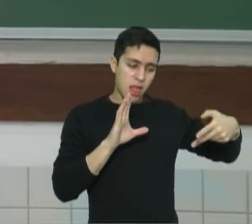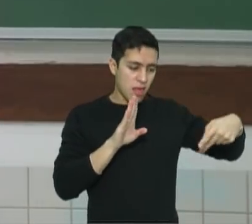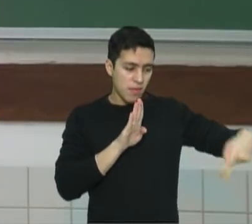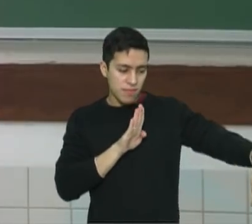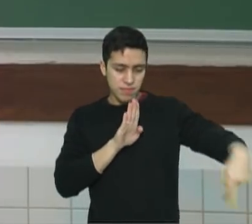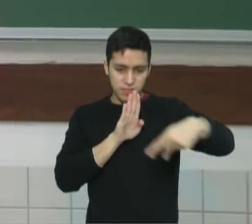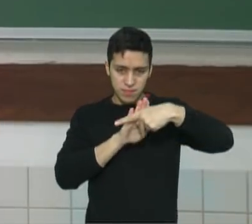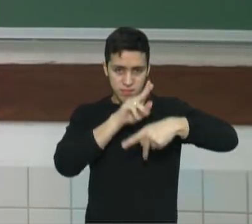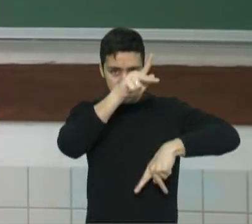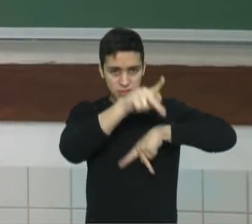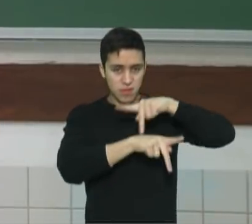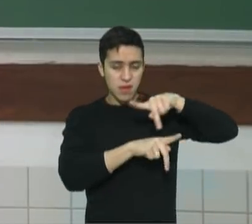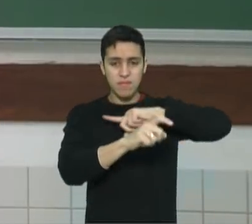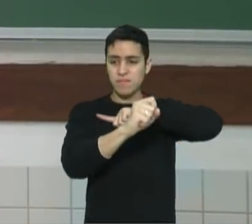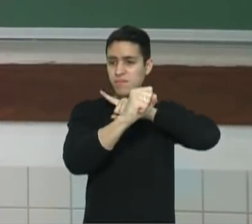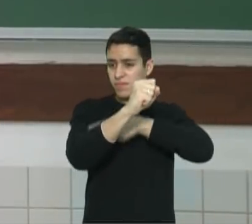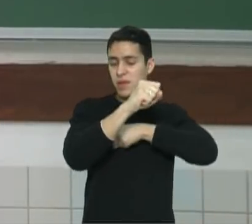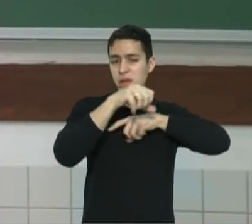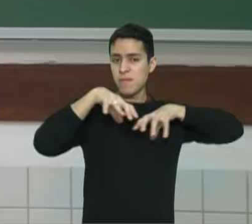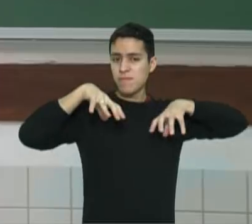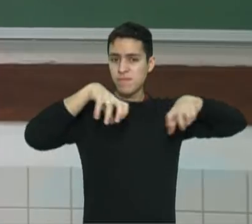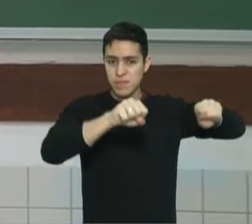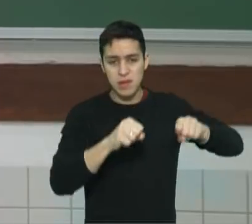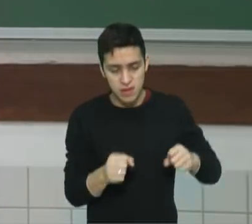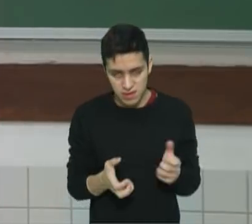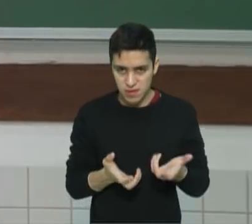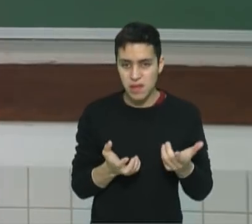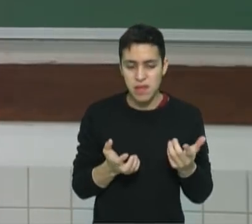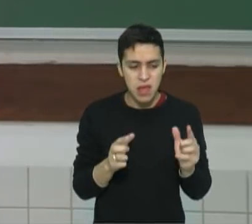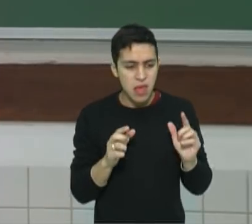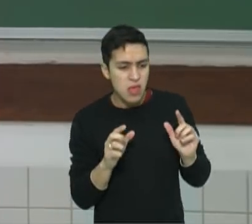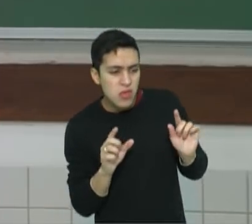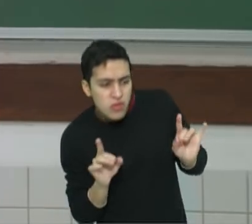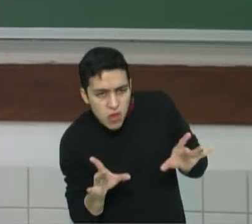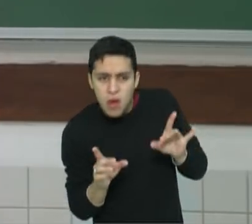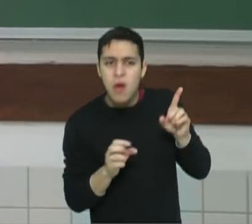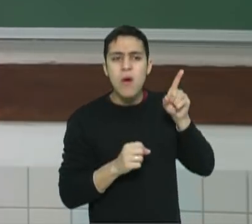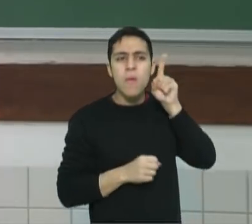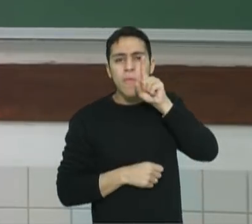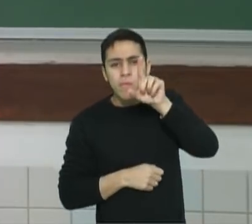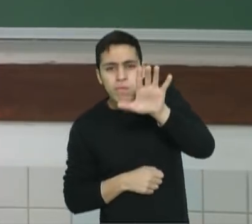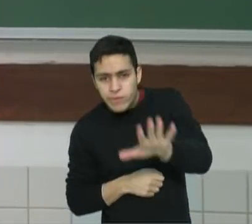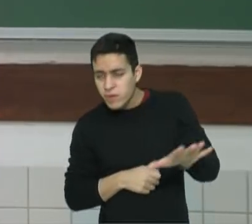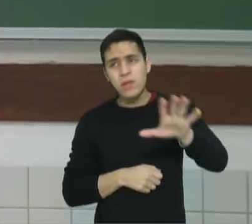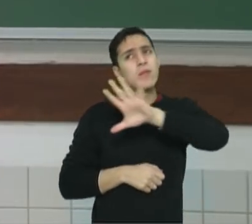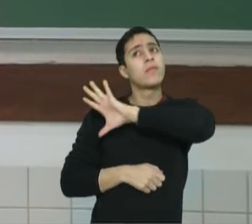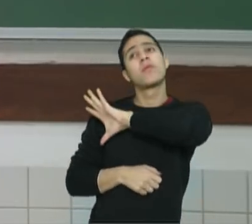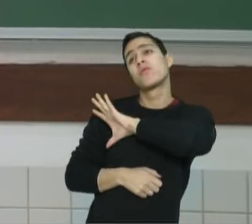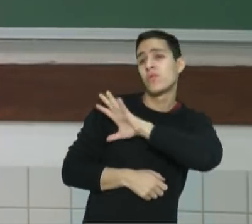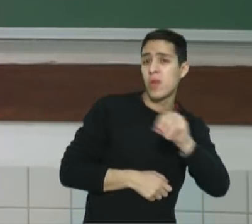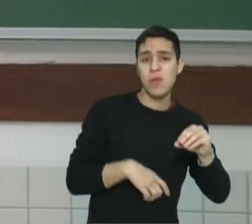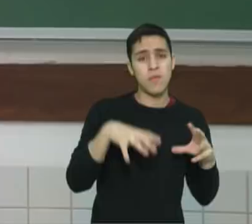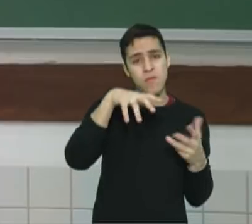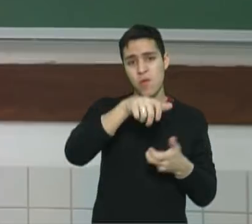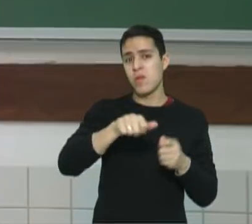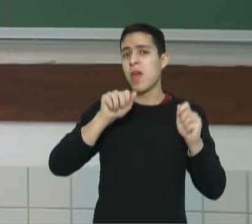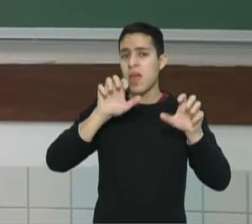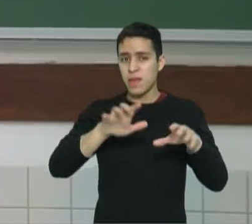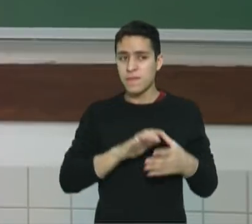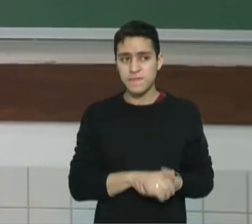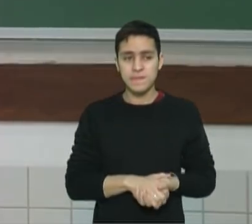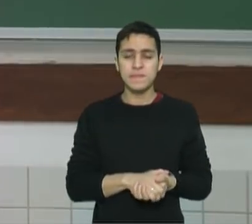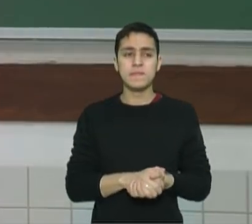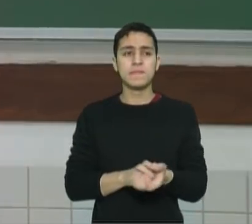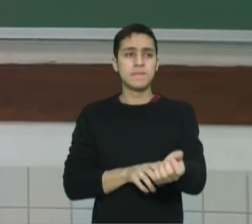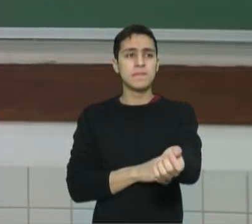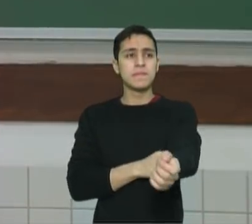povo que se empodera. Tem um pouco, quero mais. Não é só norte-americano, isso acontece de maneira geral com o mundo. Essa